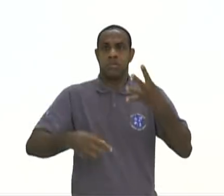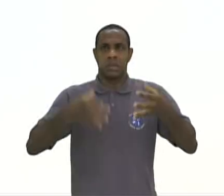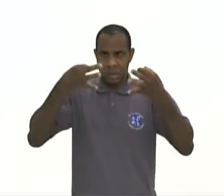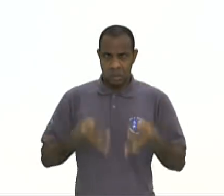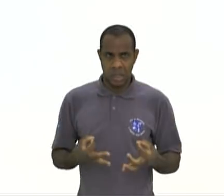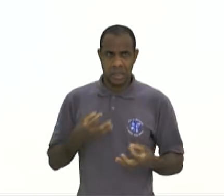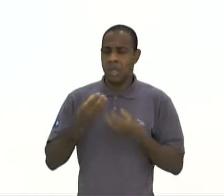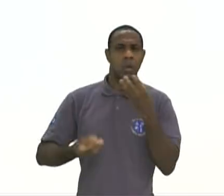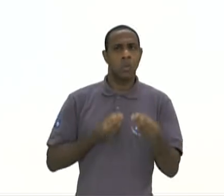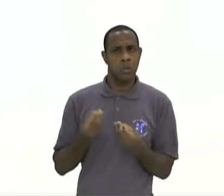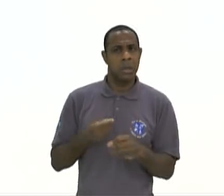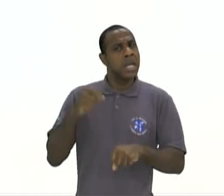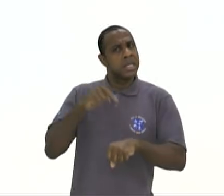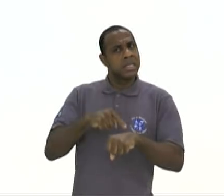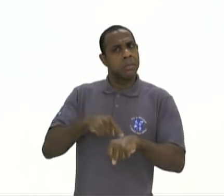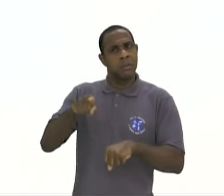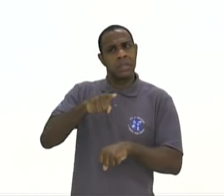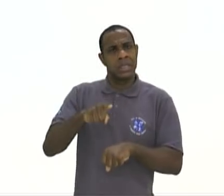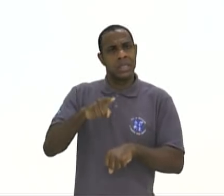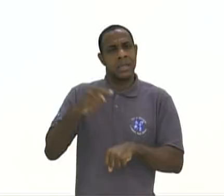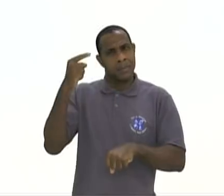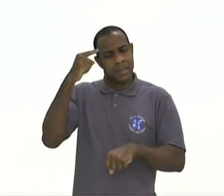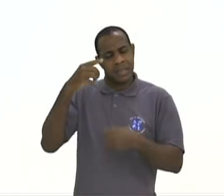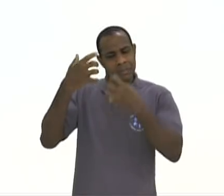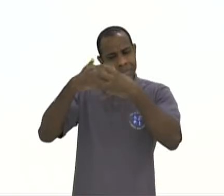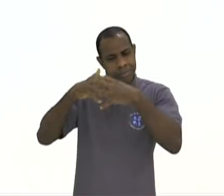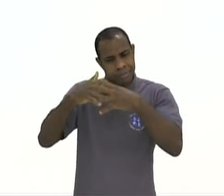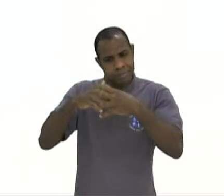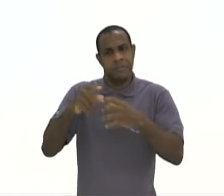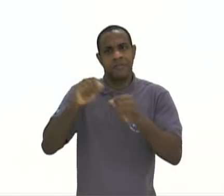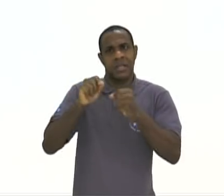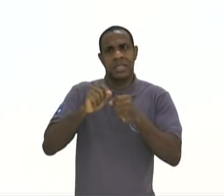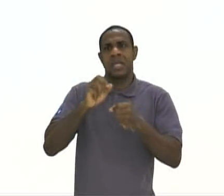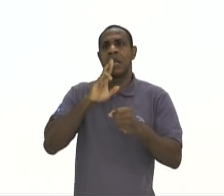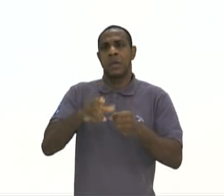corretas. Um tempinho para você realizar esses exercícios e já voltamos.